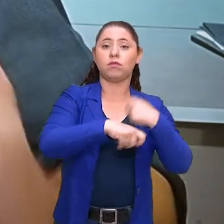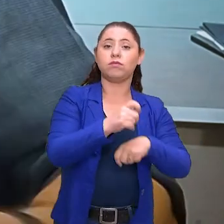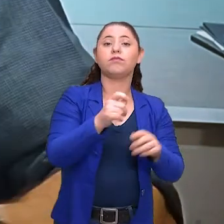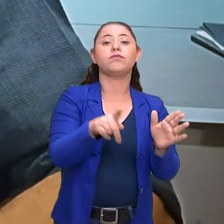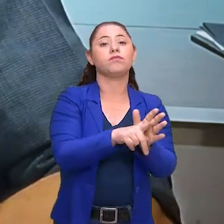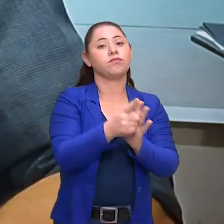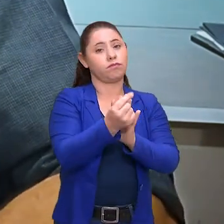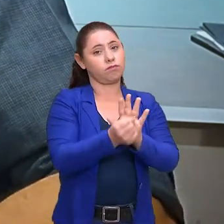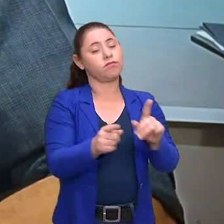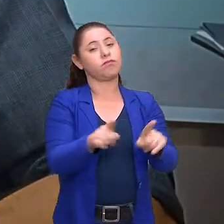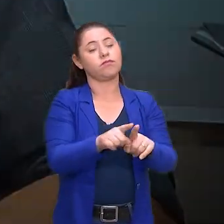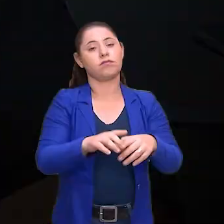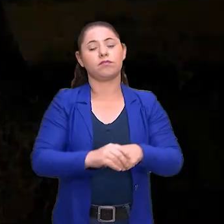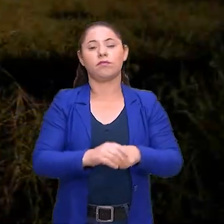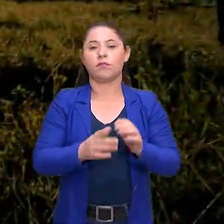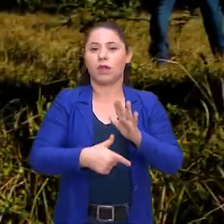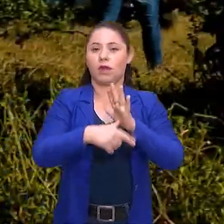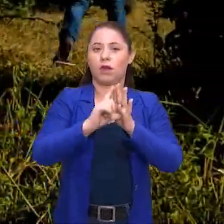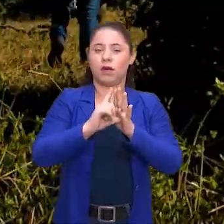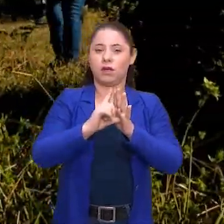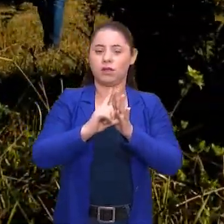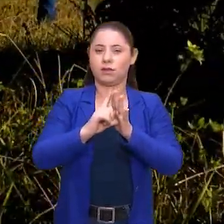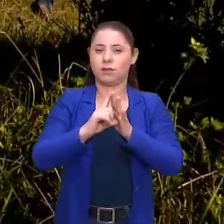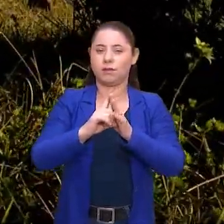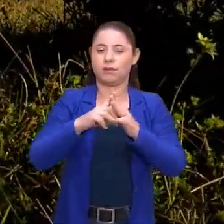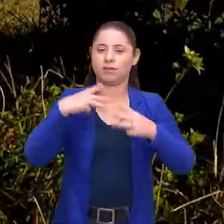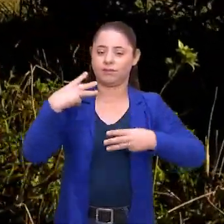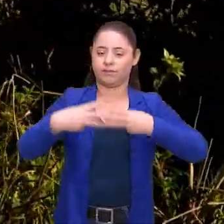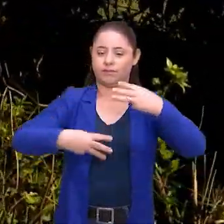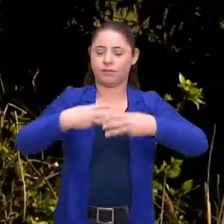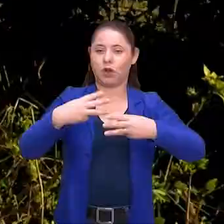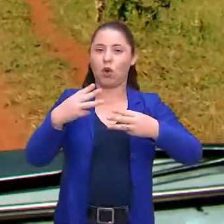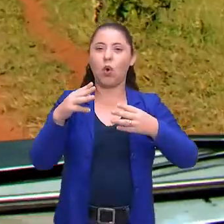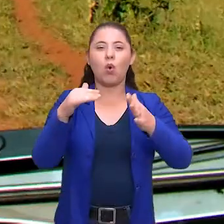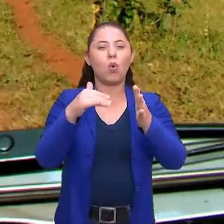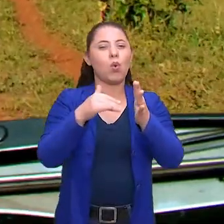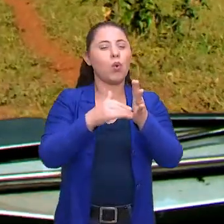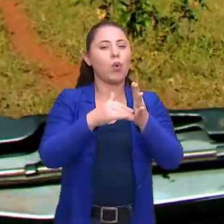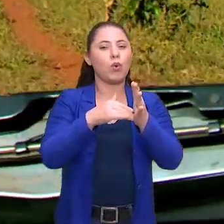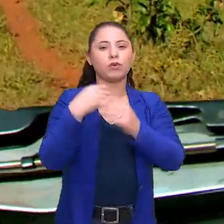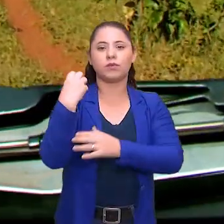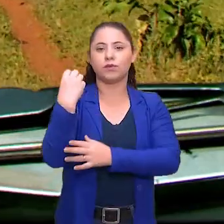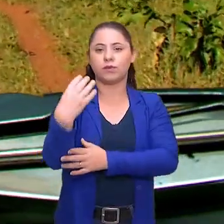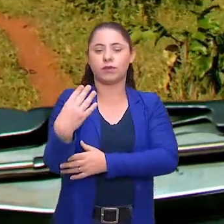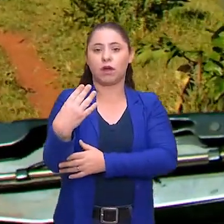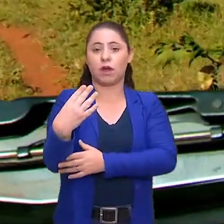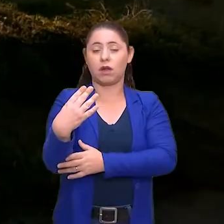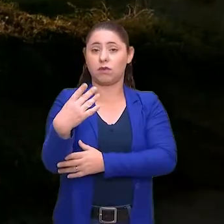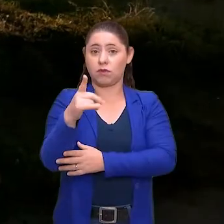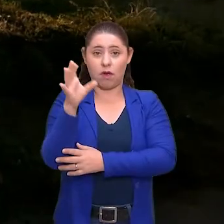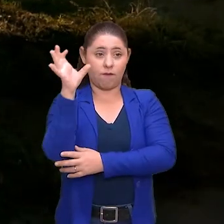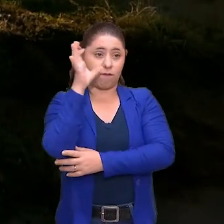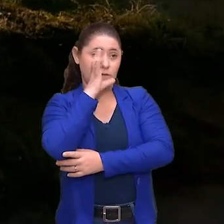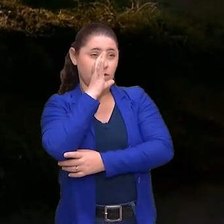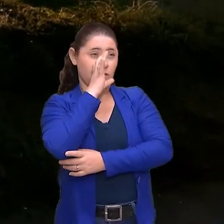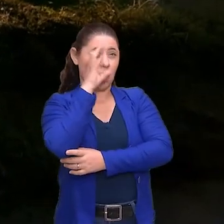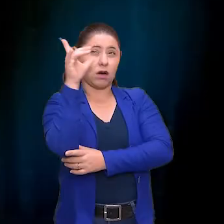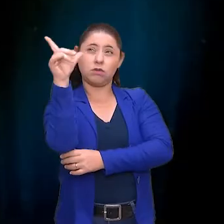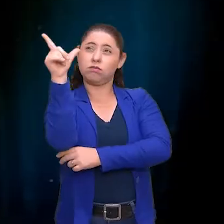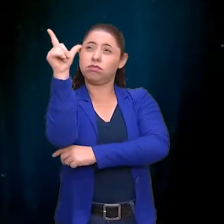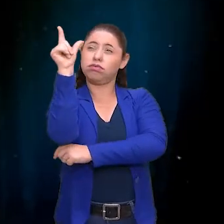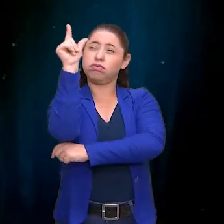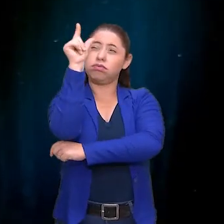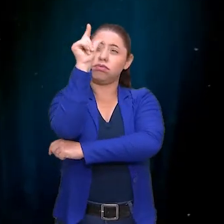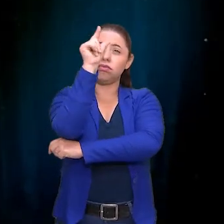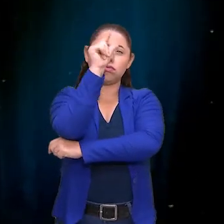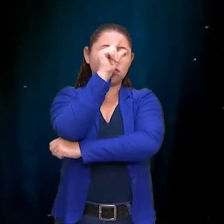Rica e também para os municípios circunvizinhos. Agora, antes de seguir para Chapadão do Sul, nosso último destino da viagem, não deixe de contemplar o pôr